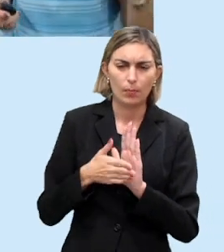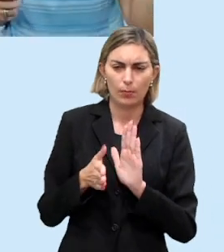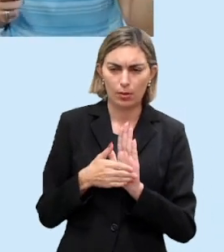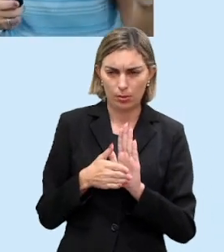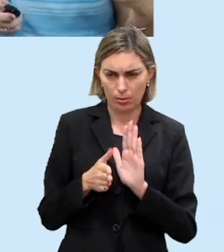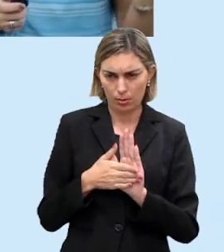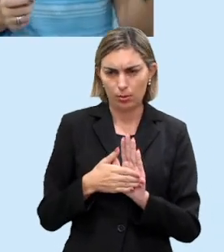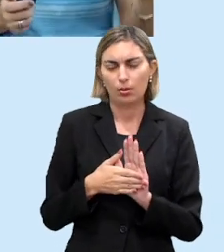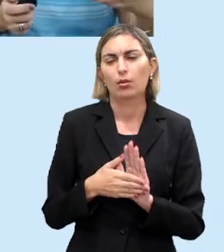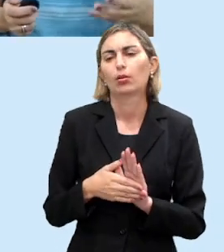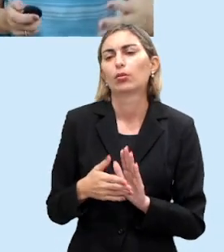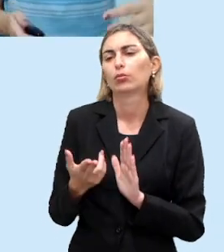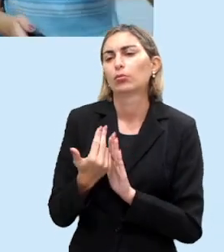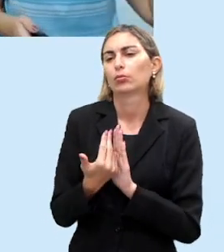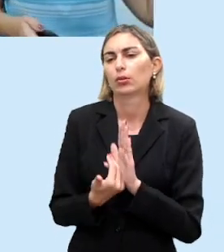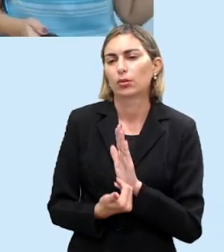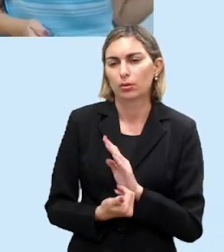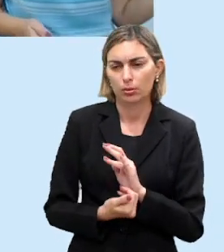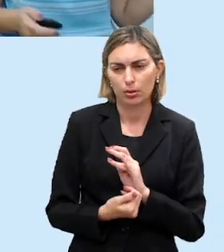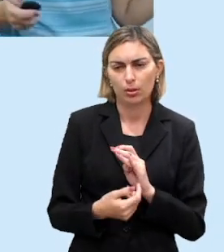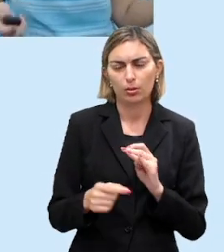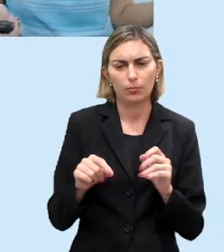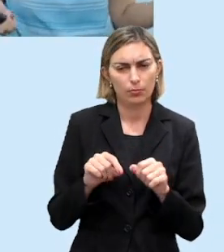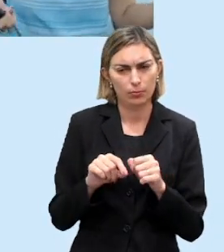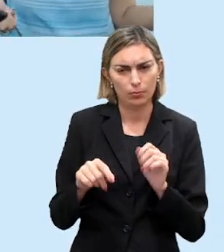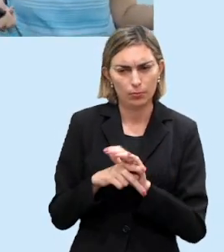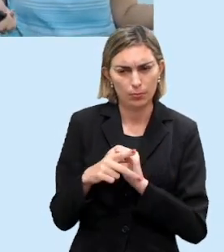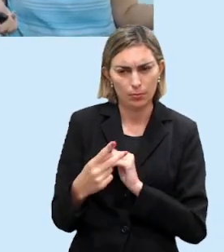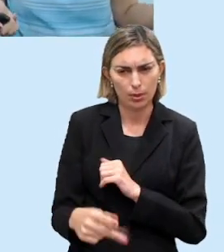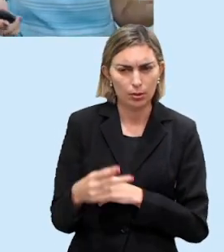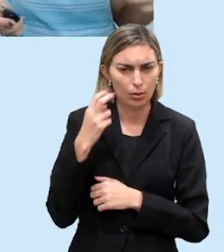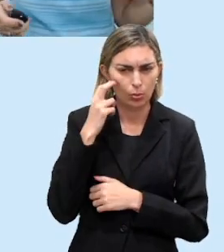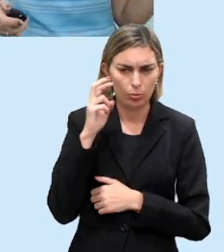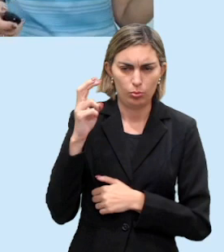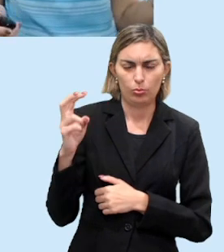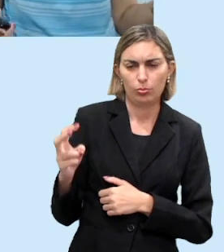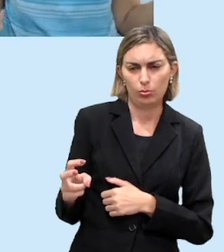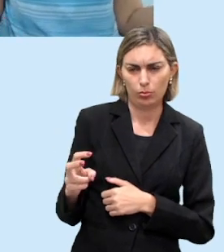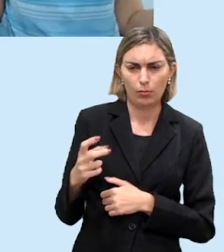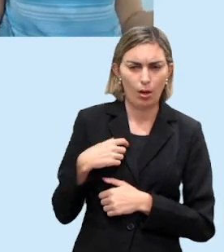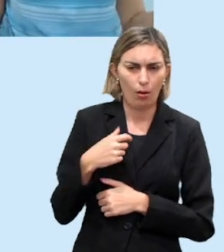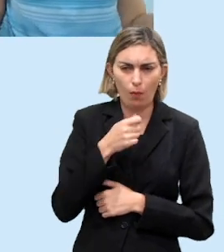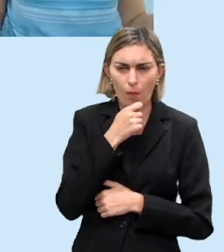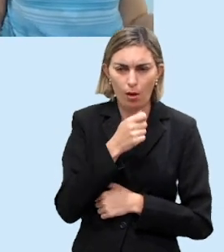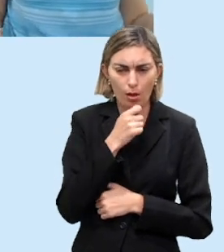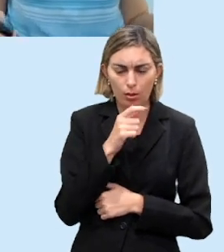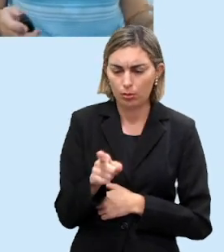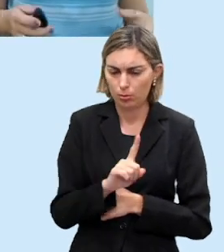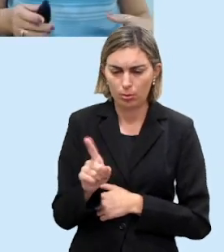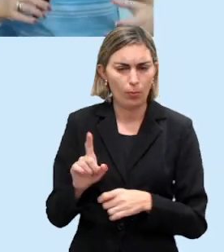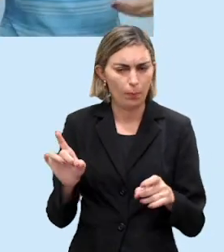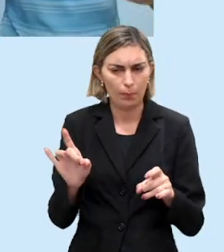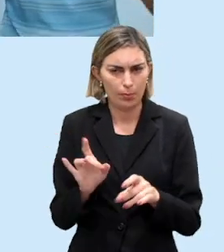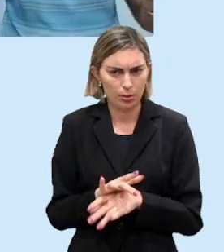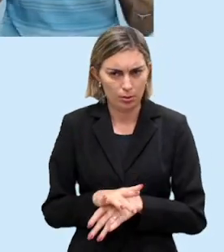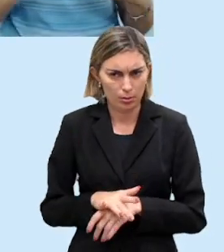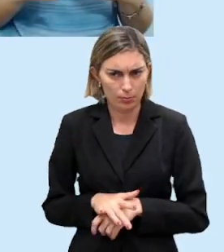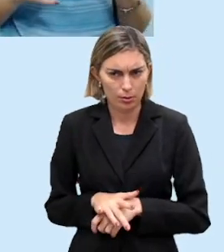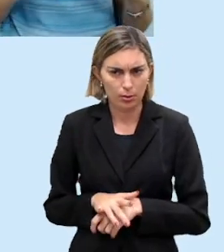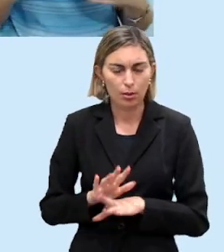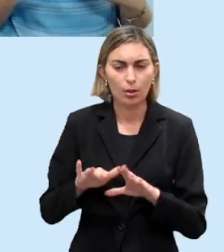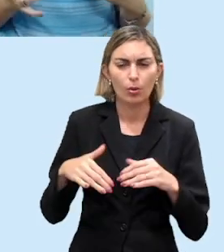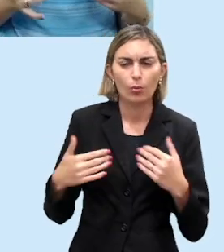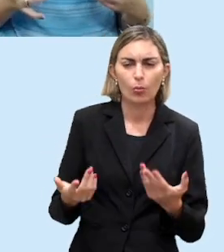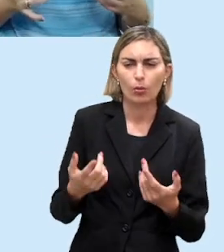ali, aquele design de superfície, faz parte de alguma cultura e eu ainda não percebi isso? Não é? Então, quando a